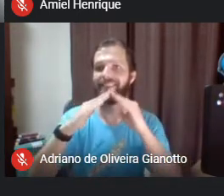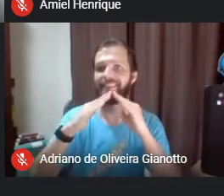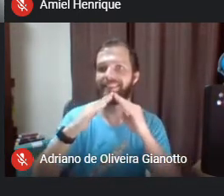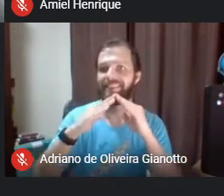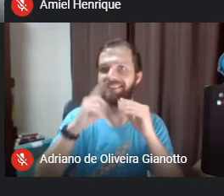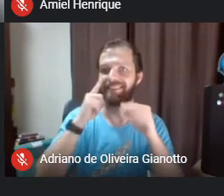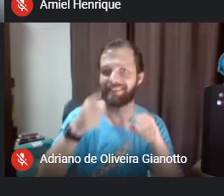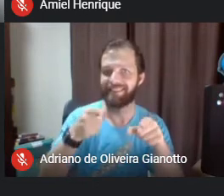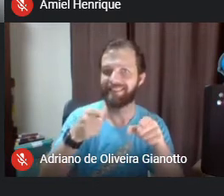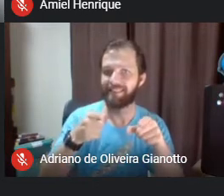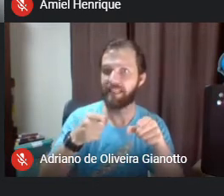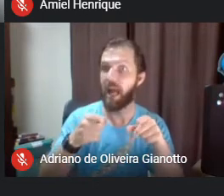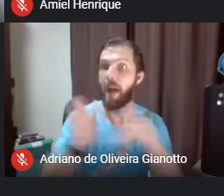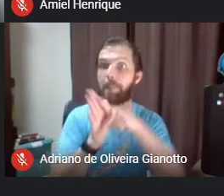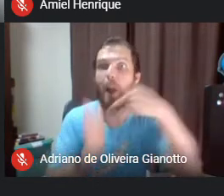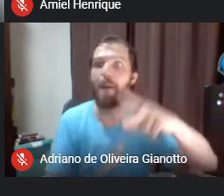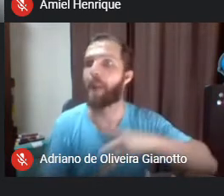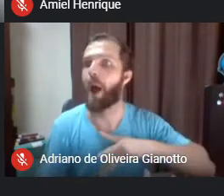lá.